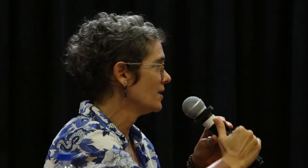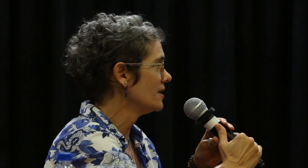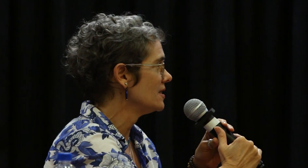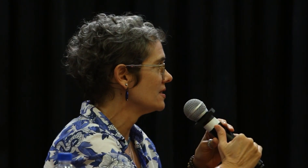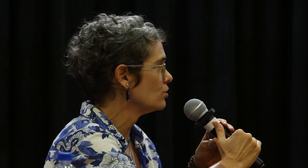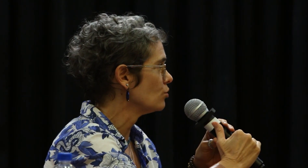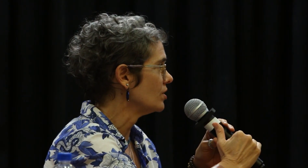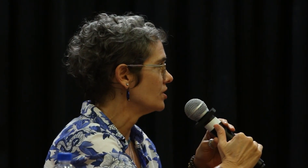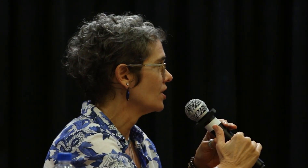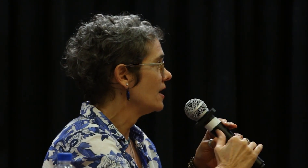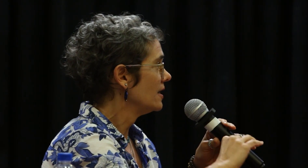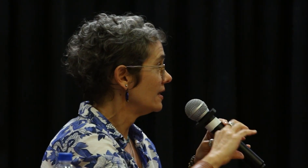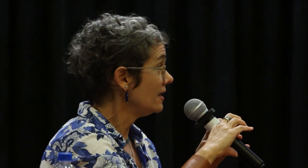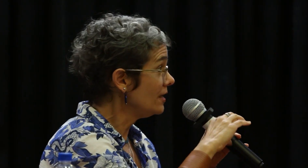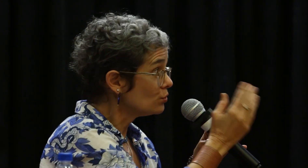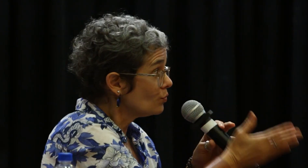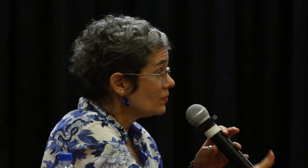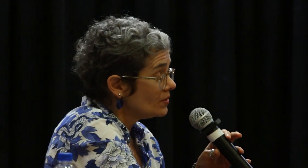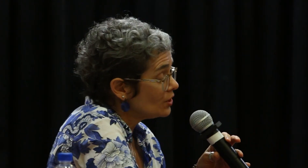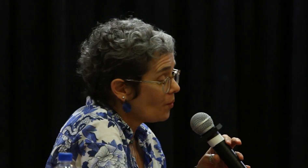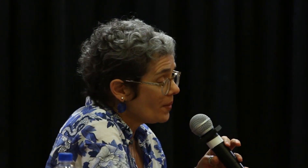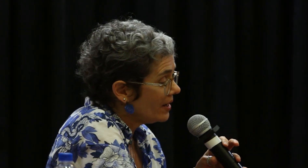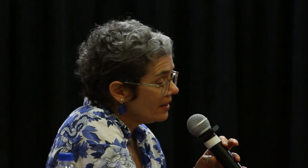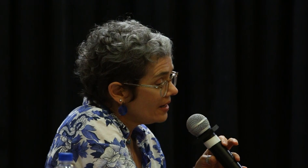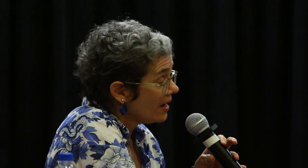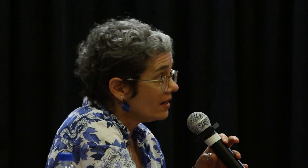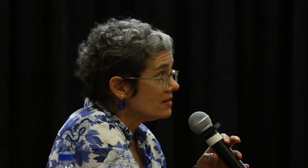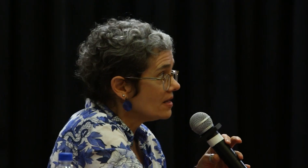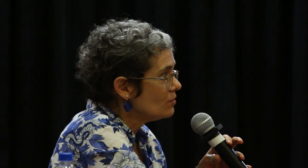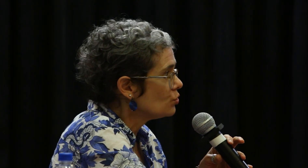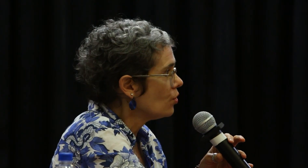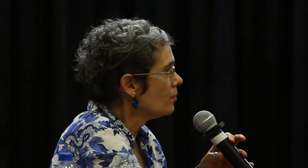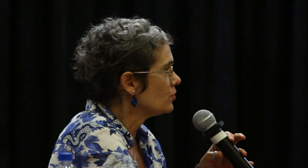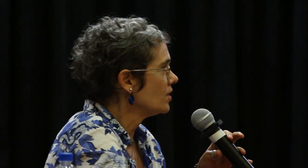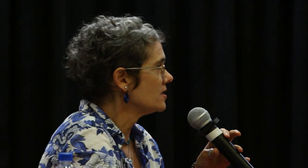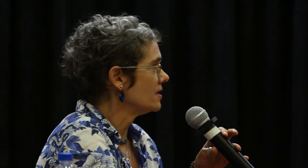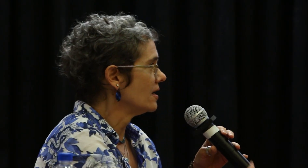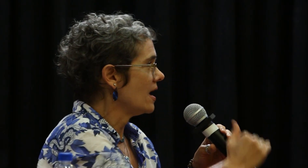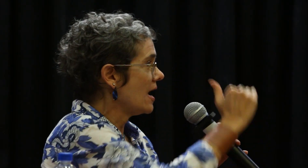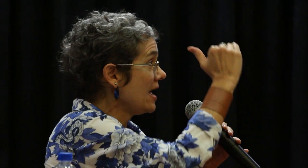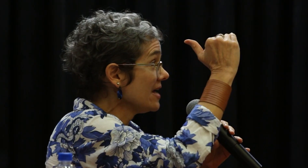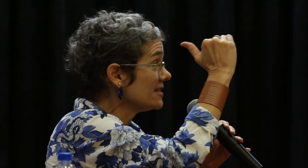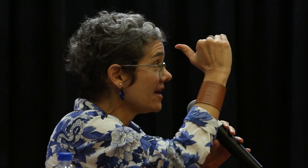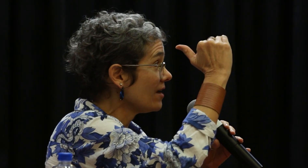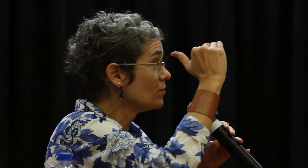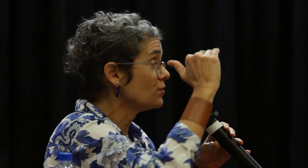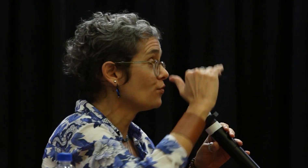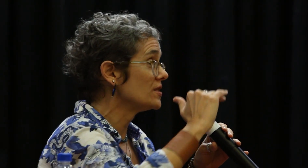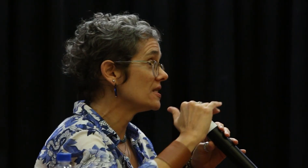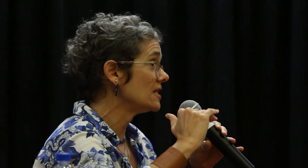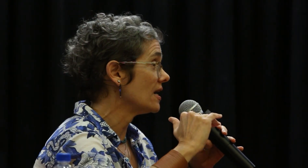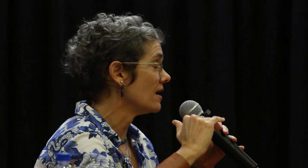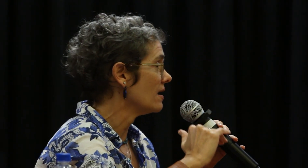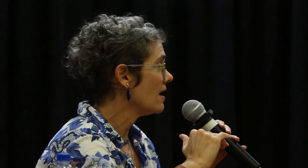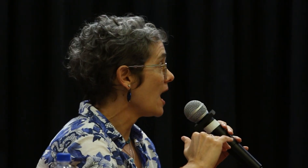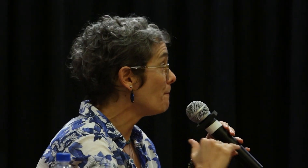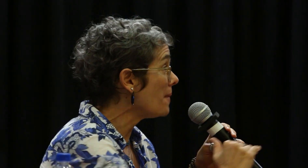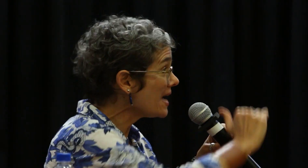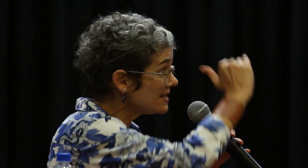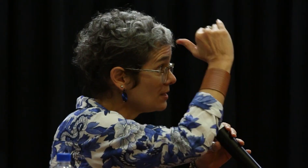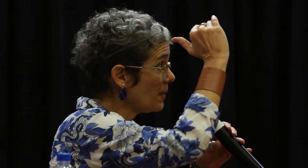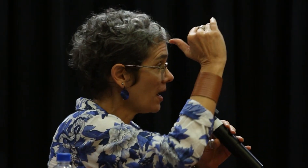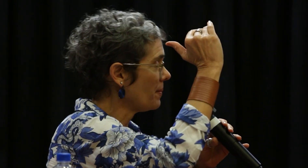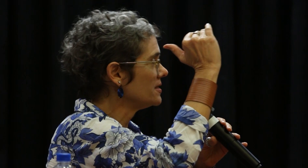está acima das sensações. E isso, de alguma maneira, hierarquiza aí os corpos. Né? Assim, essa é como se fosse assim,